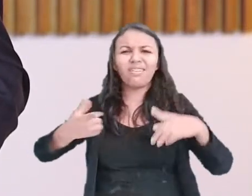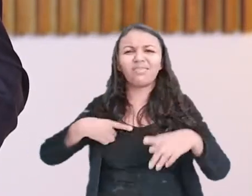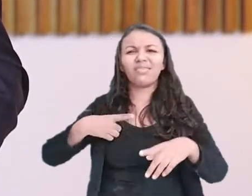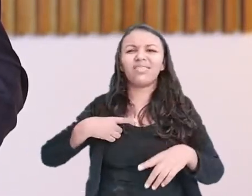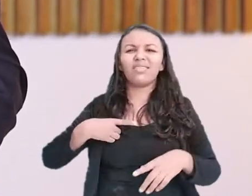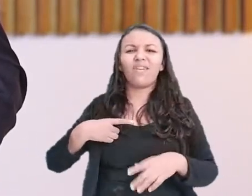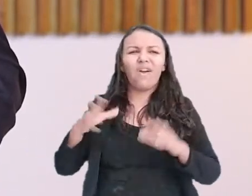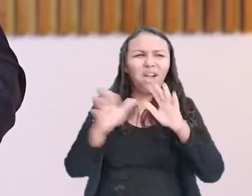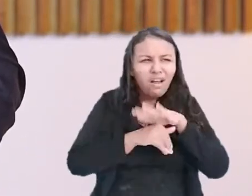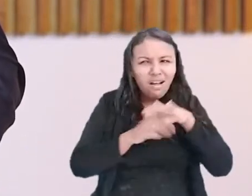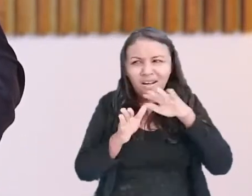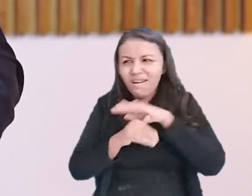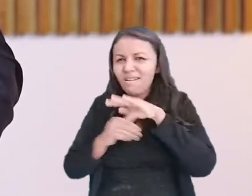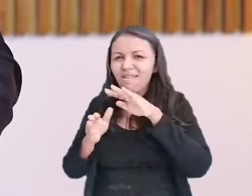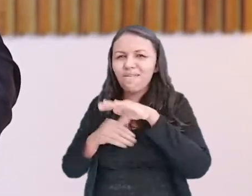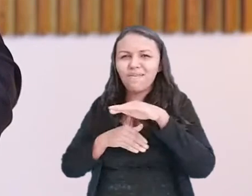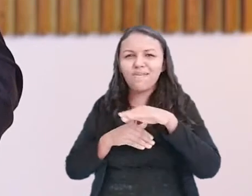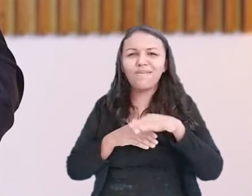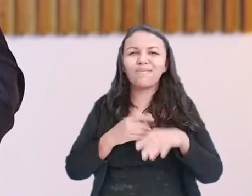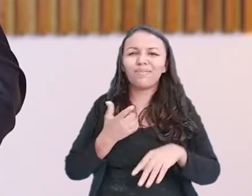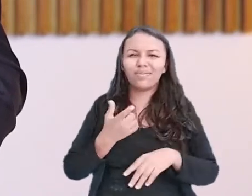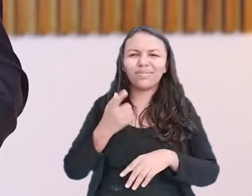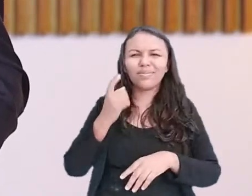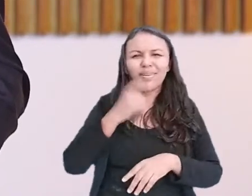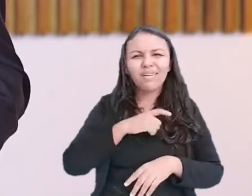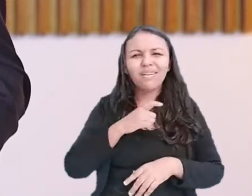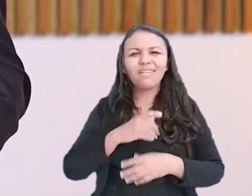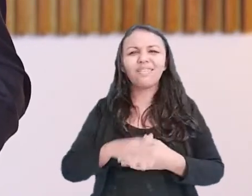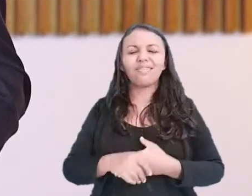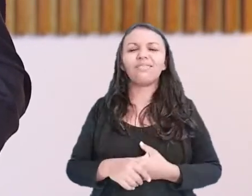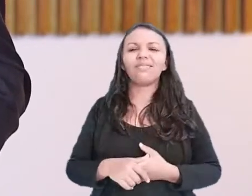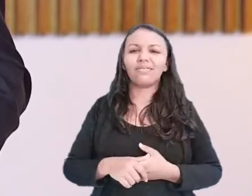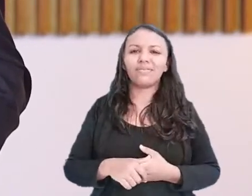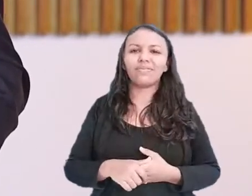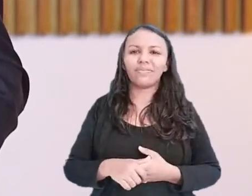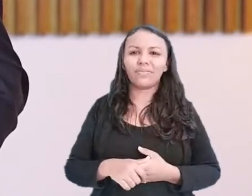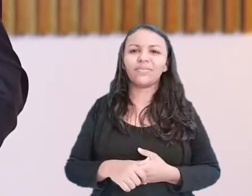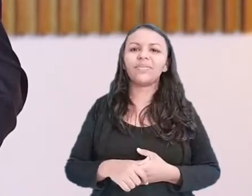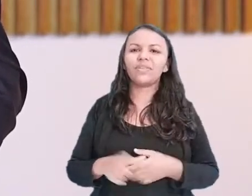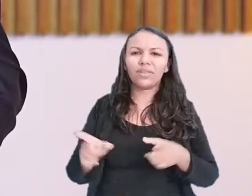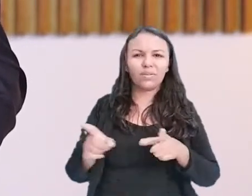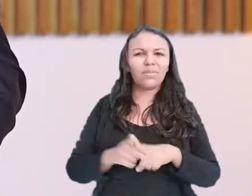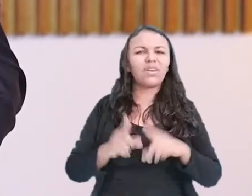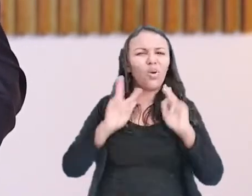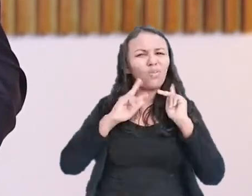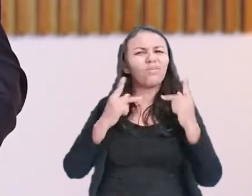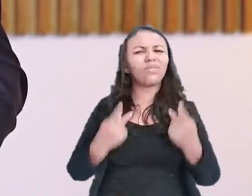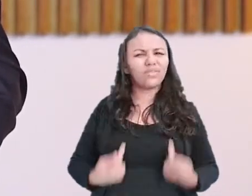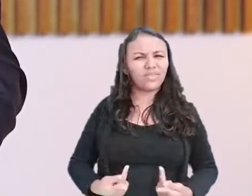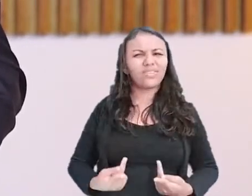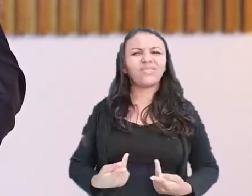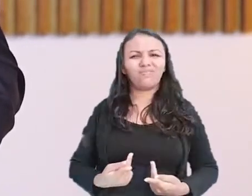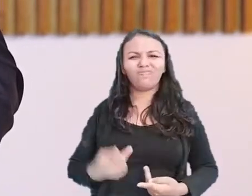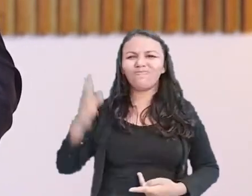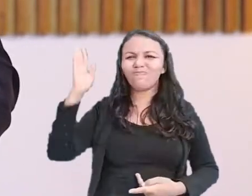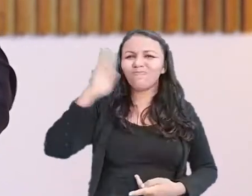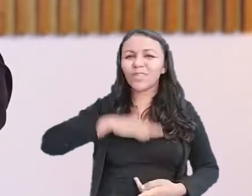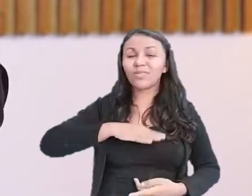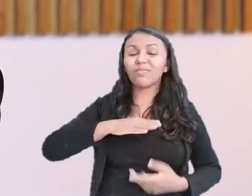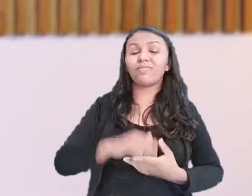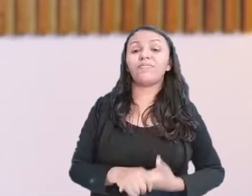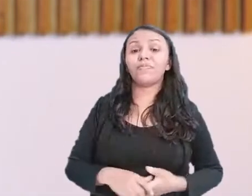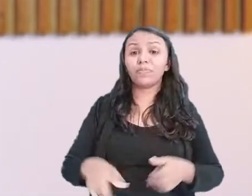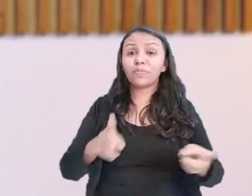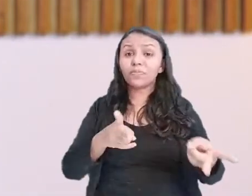tanto no sentido pleno da palavra, como do gênero humano. Então nós percebemos que os dias